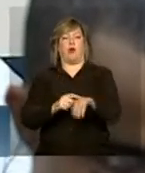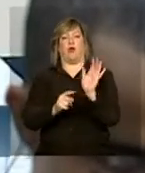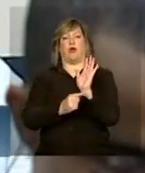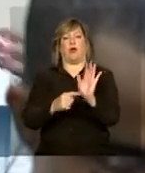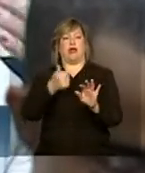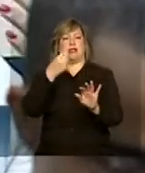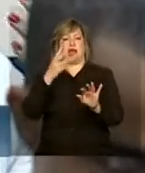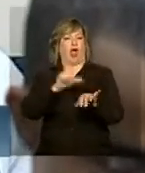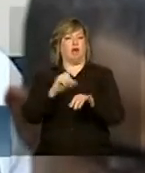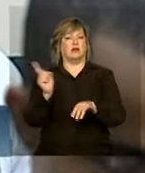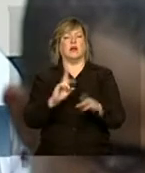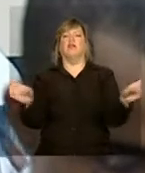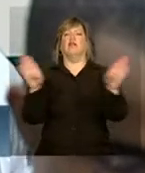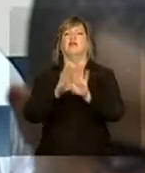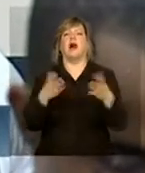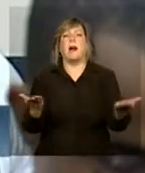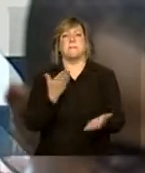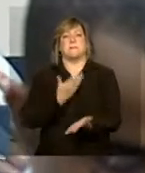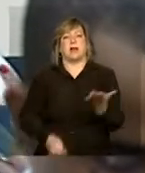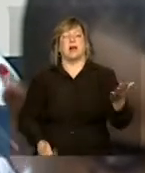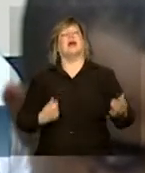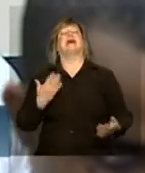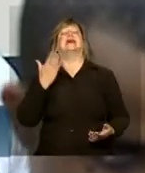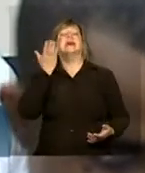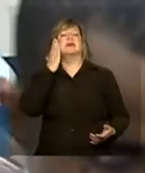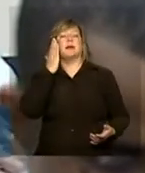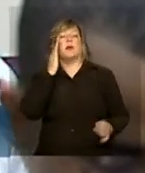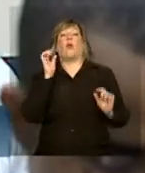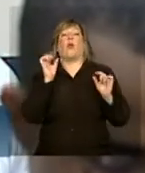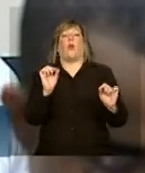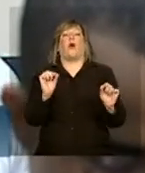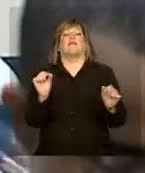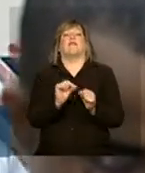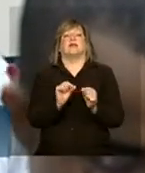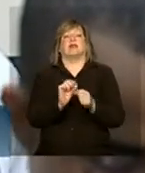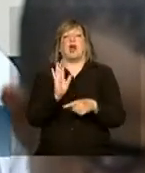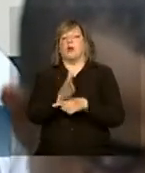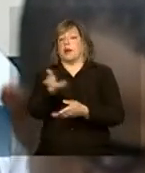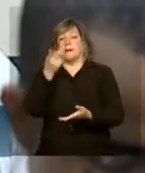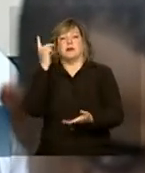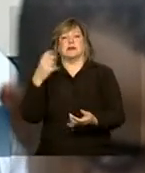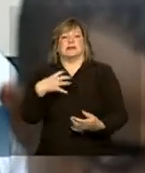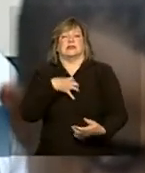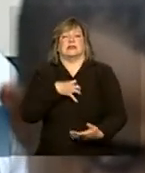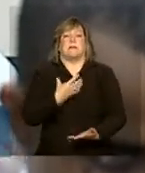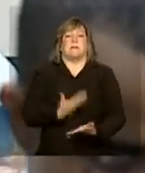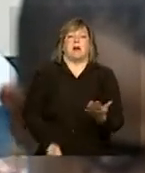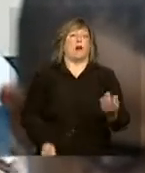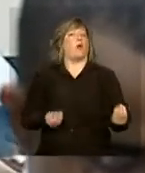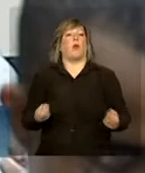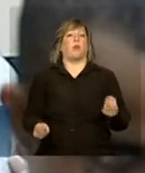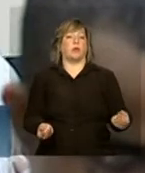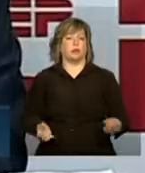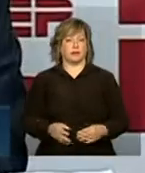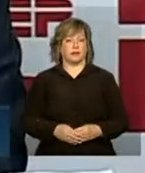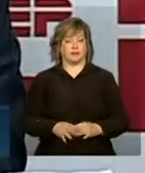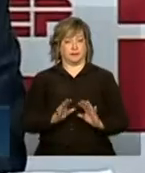portão fechado. Queria saber, nesse caso, o que, pode ser feito para esses candidatos que se sentiram lesados. Olha, nós,